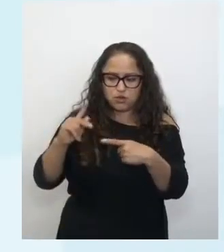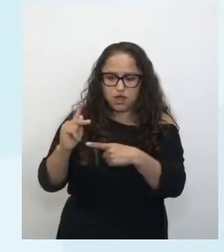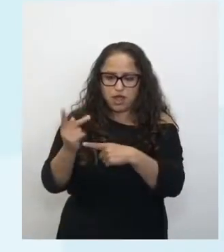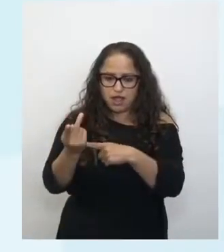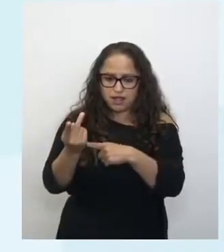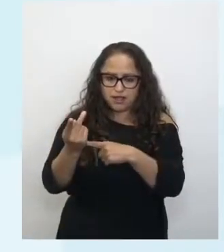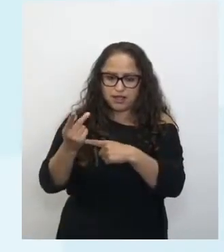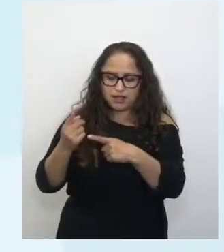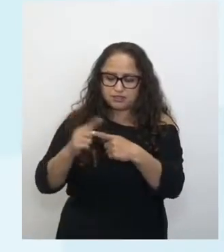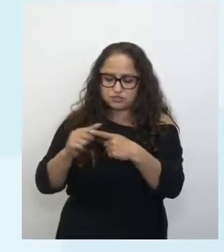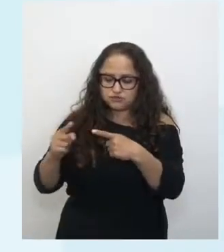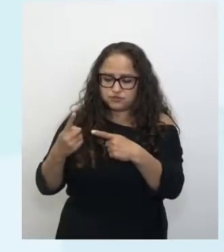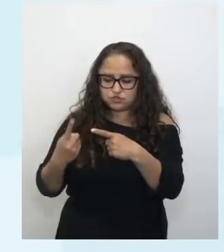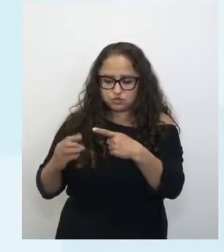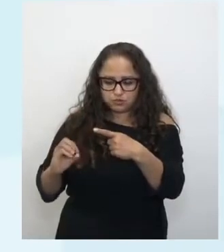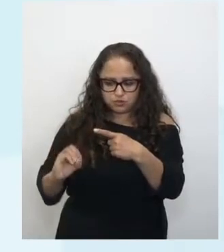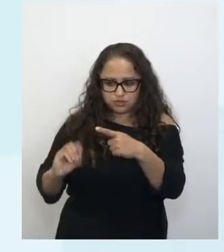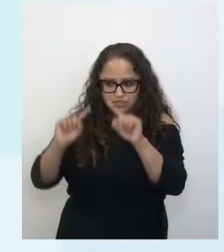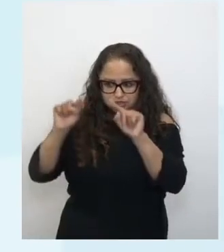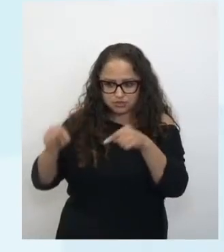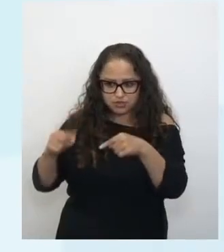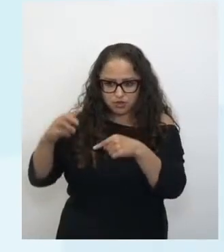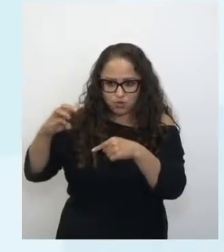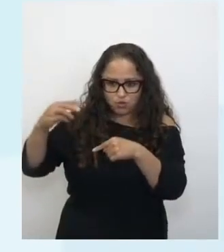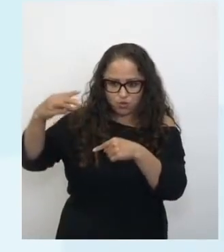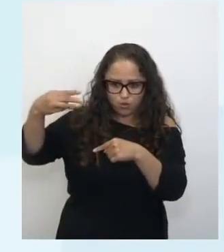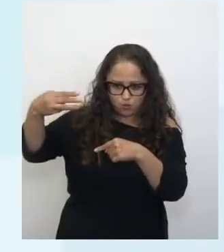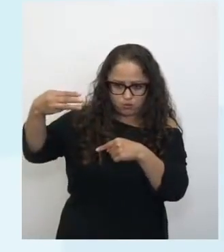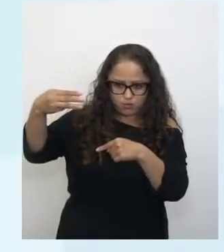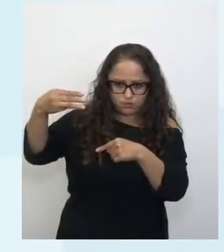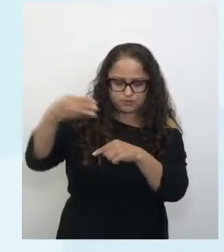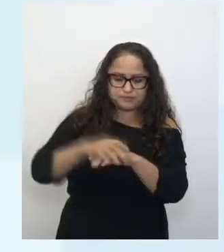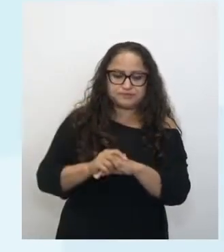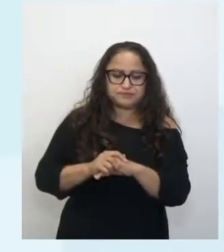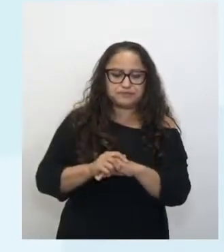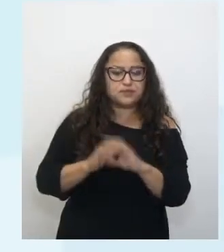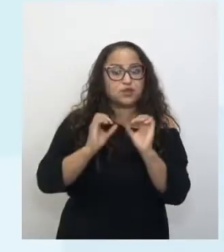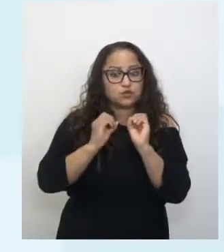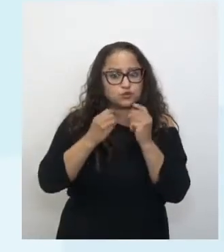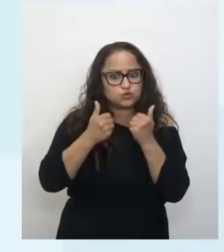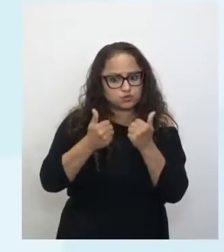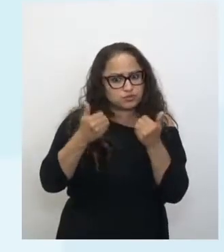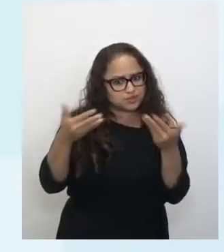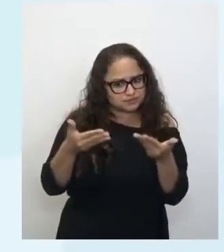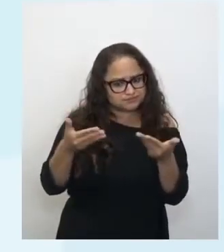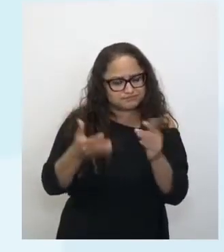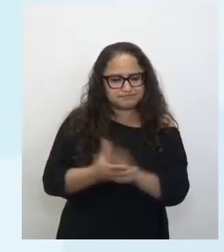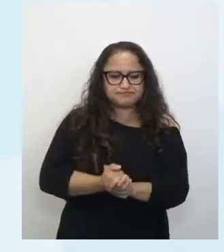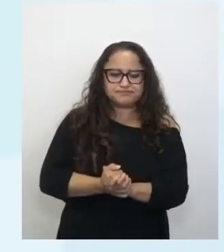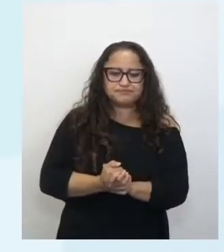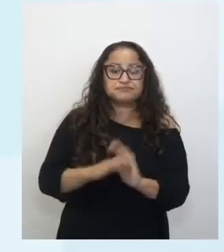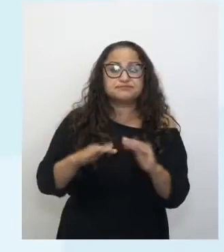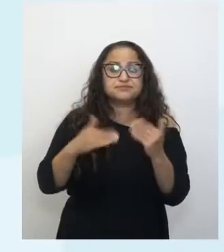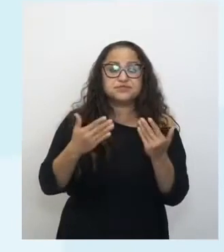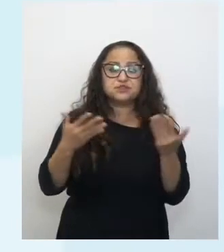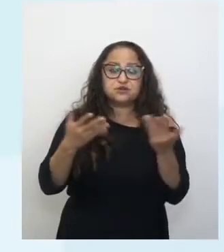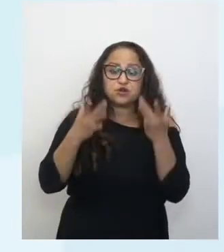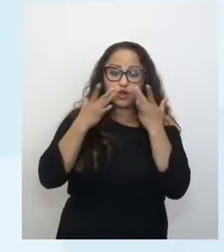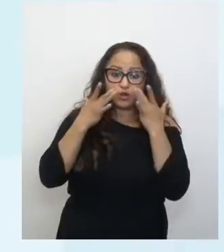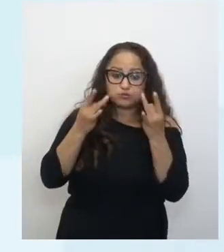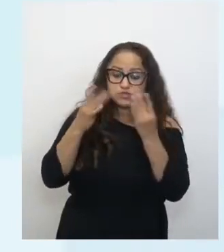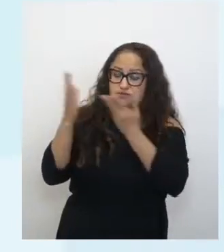H / 10 ao cubo tudo bem até aqui bom então